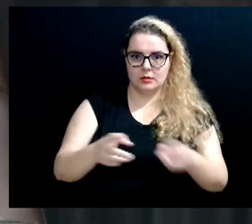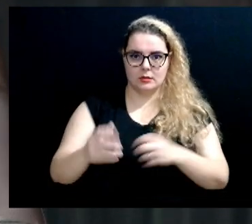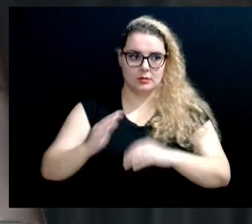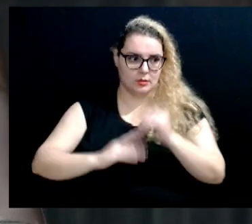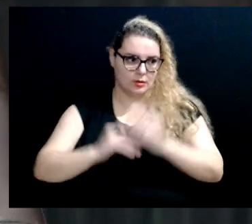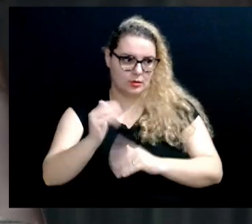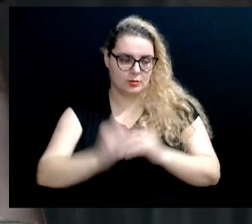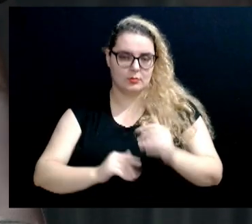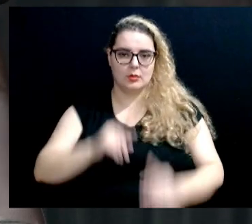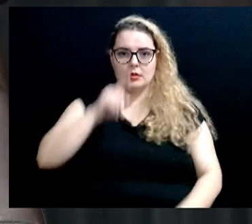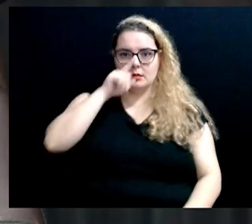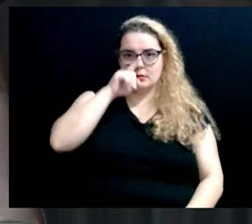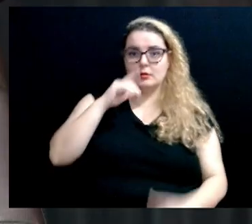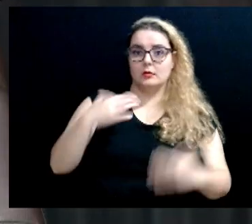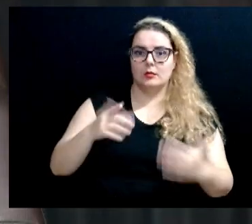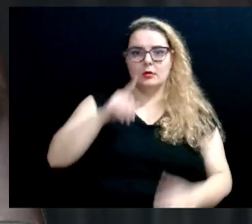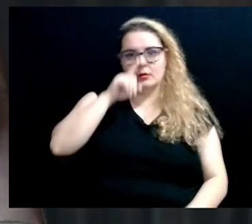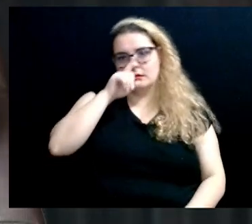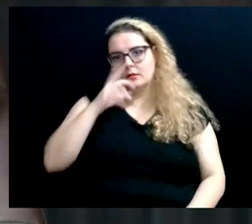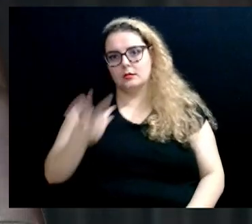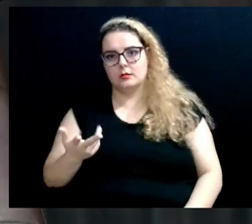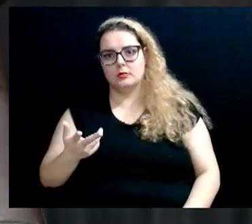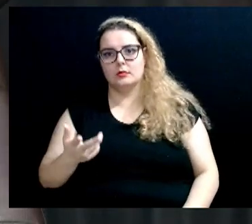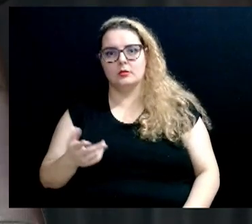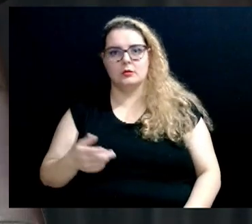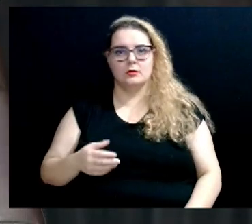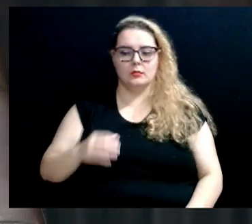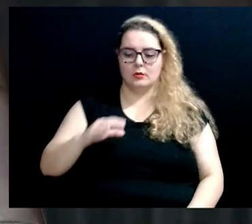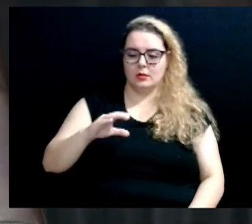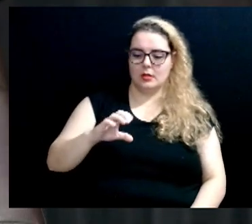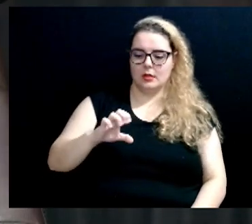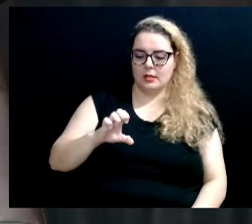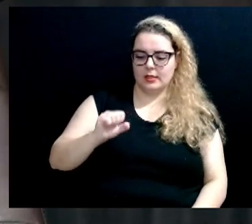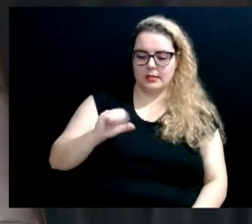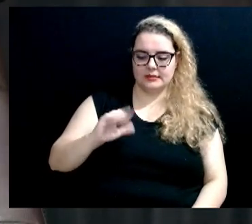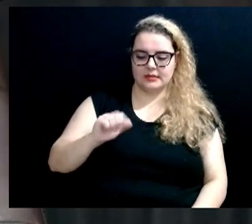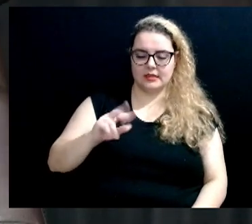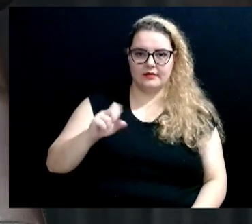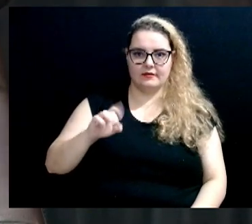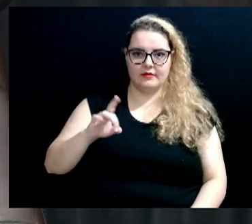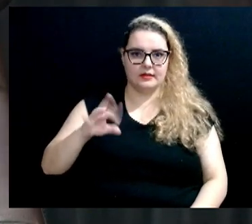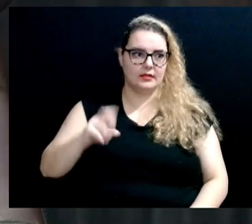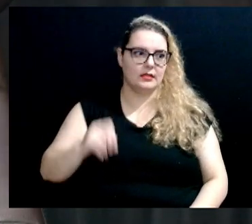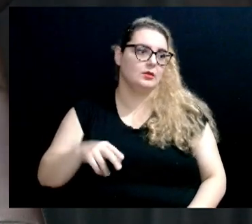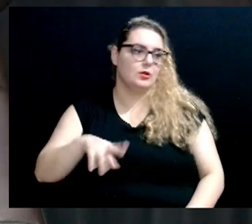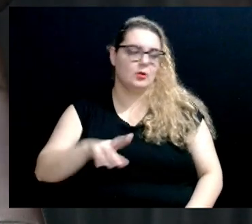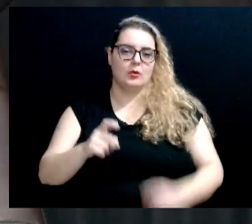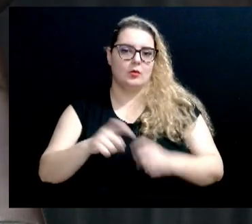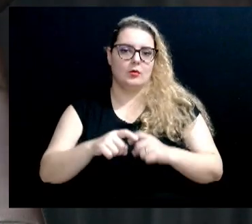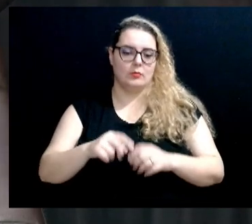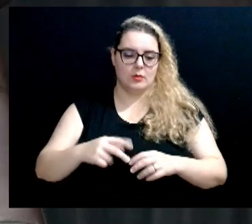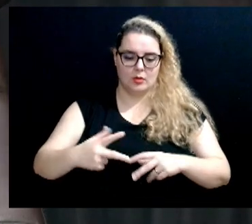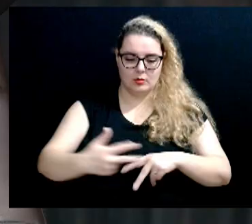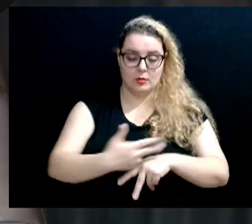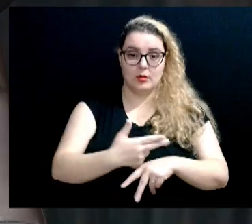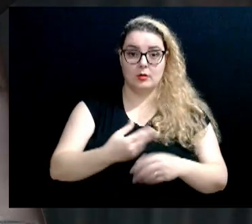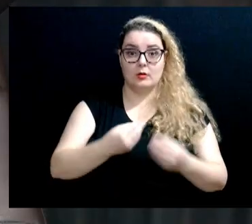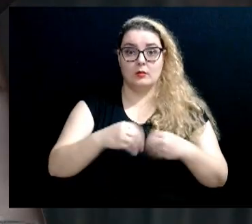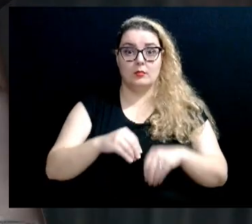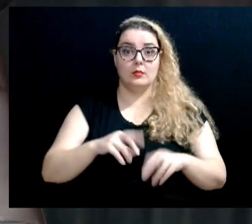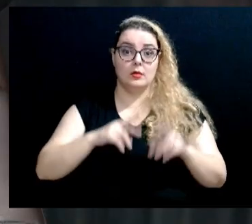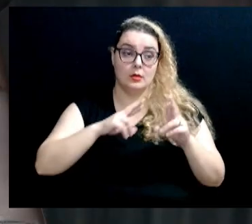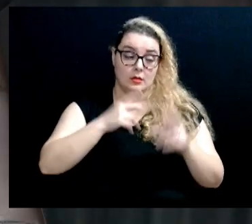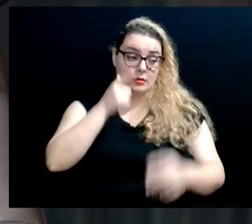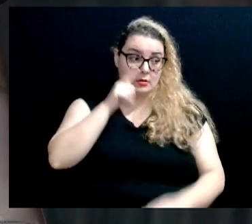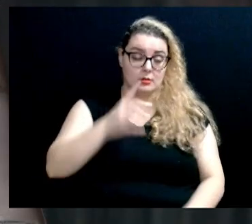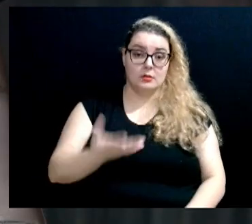qual que é o risco? Tá com escavadeira, ou um médico que tá fazendo uma cirurgia que pode estar prejudicado com a privação de sono. Mas se eu tô